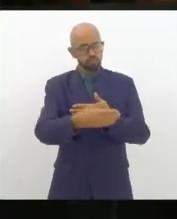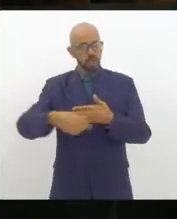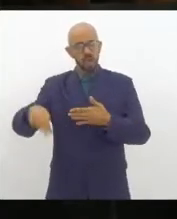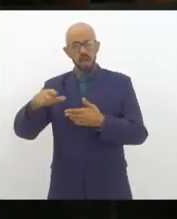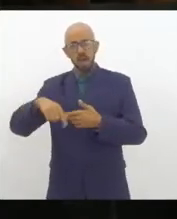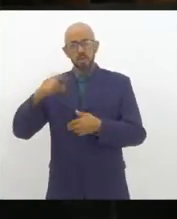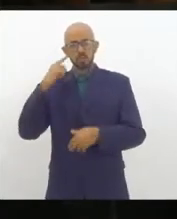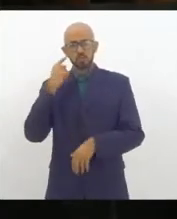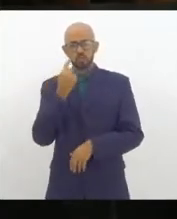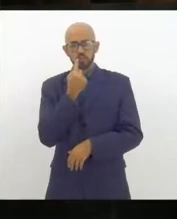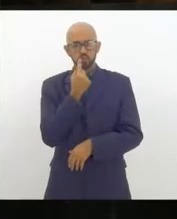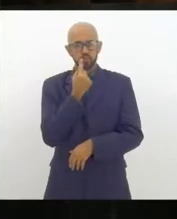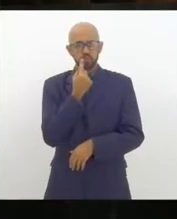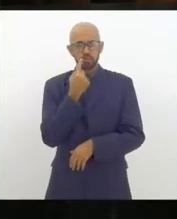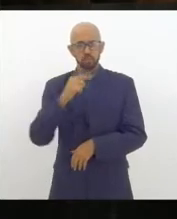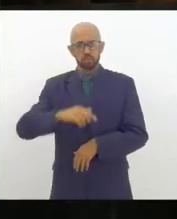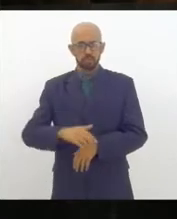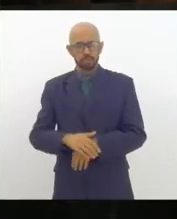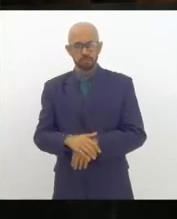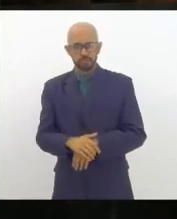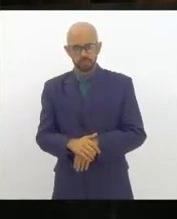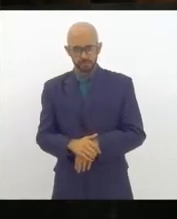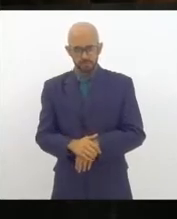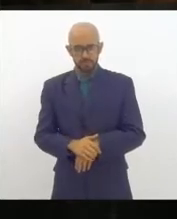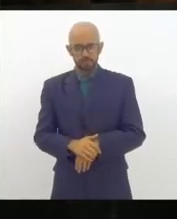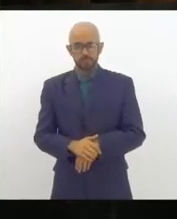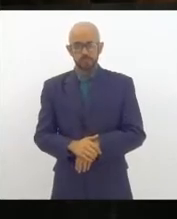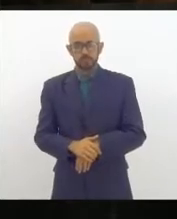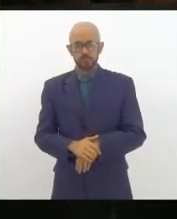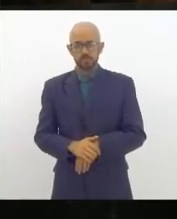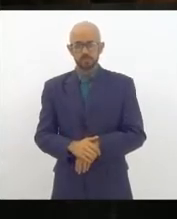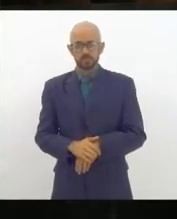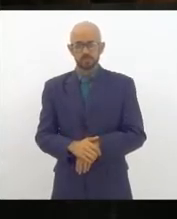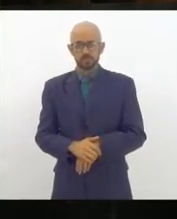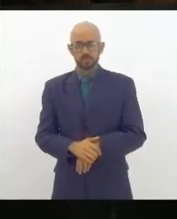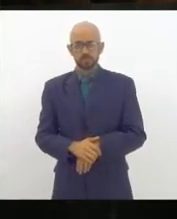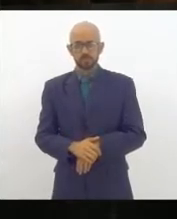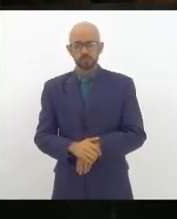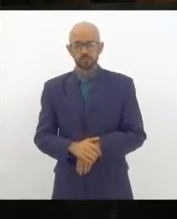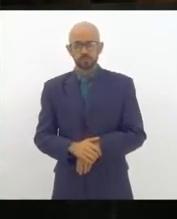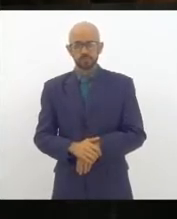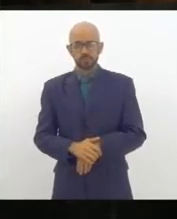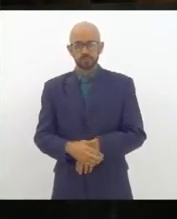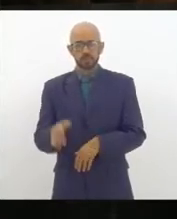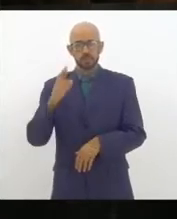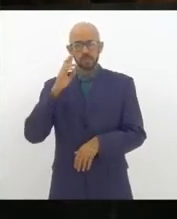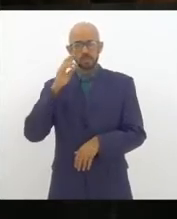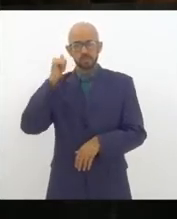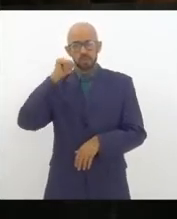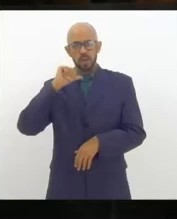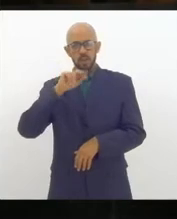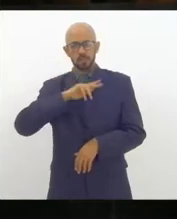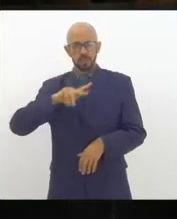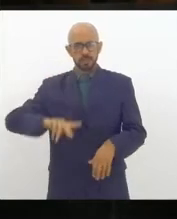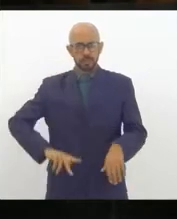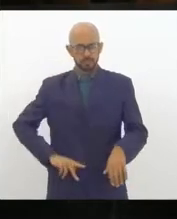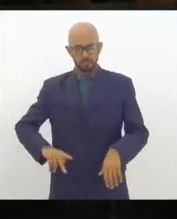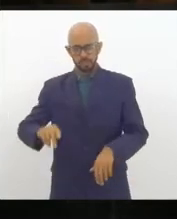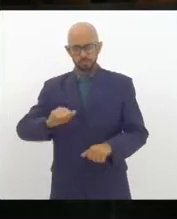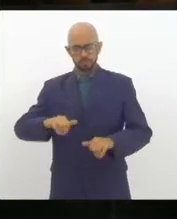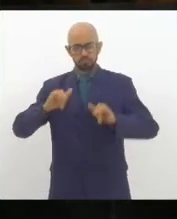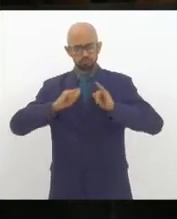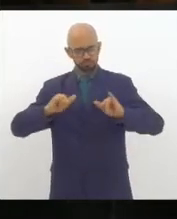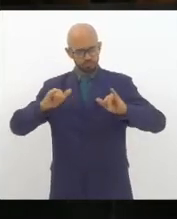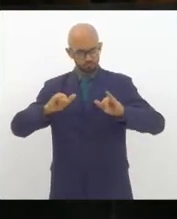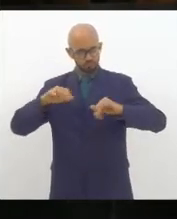aos deficientes auditivos. Senhora presidente, primeiro uma breve